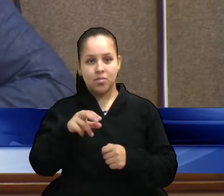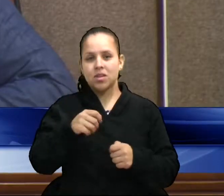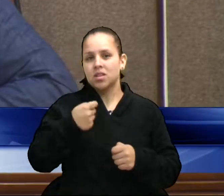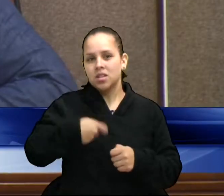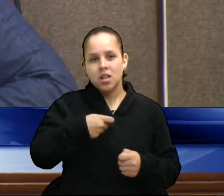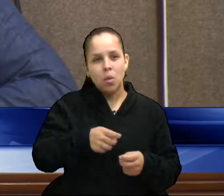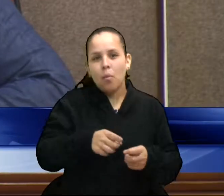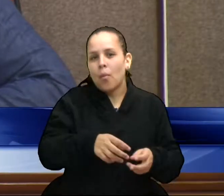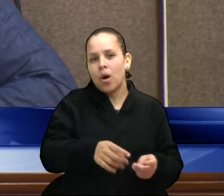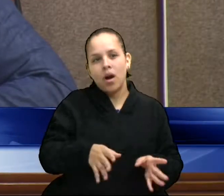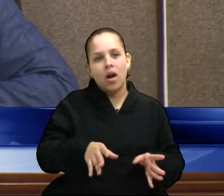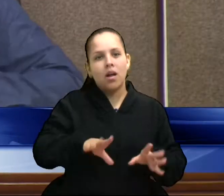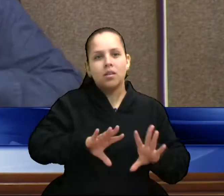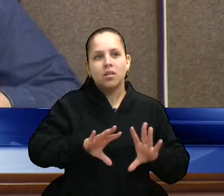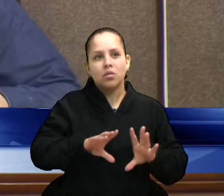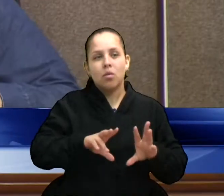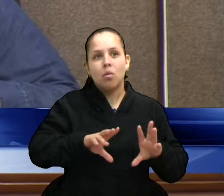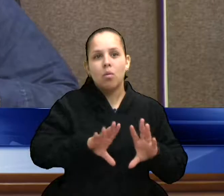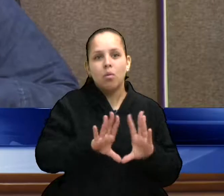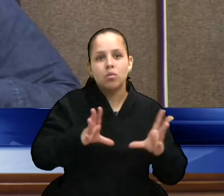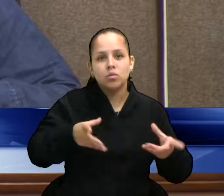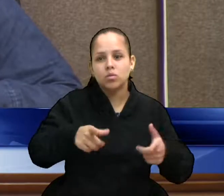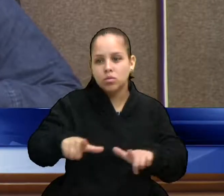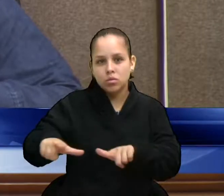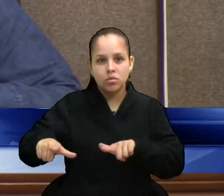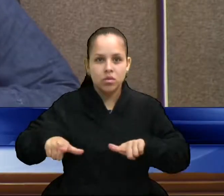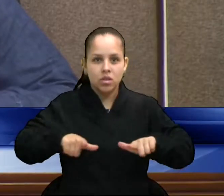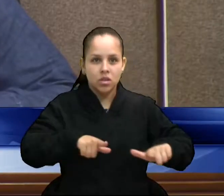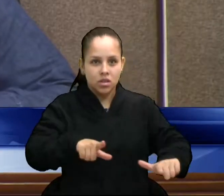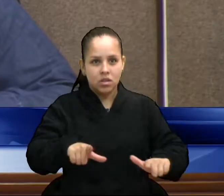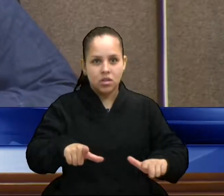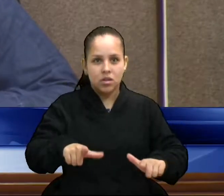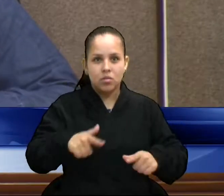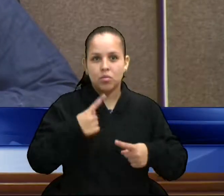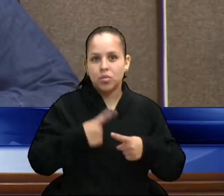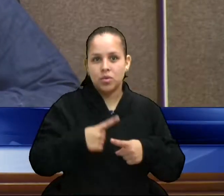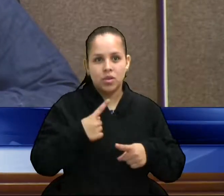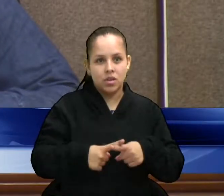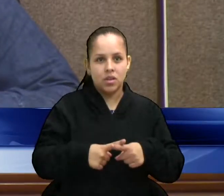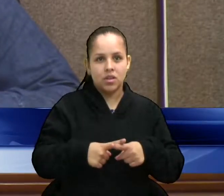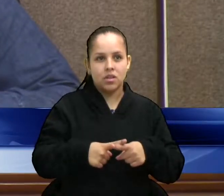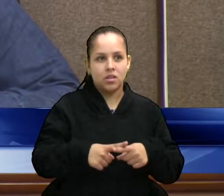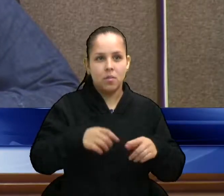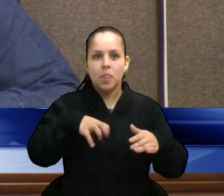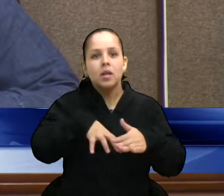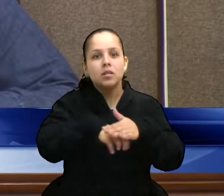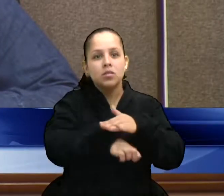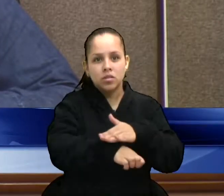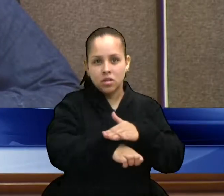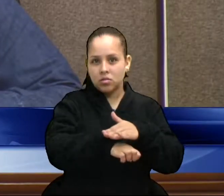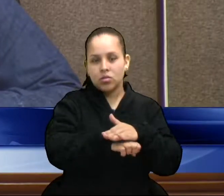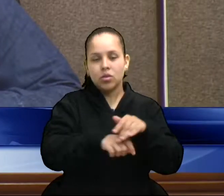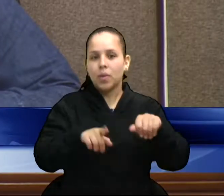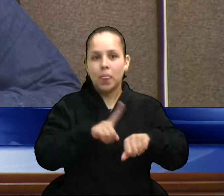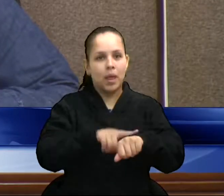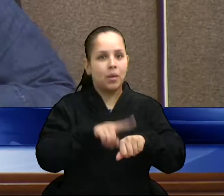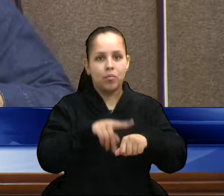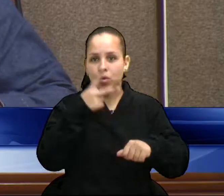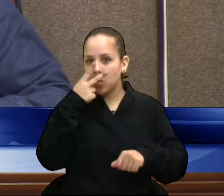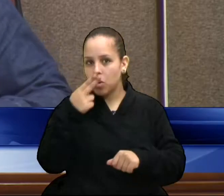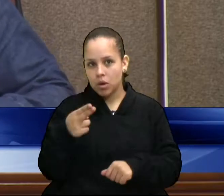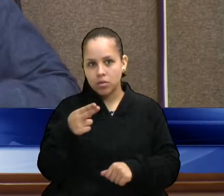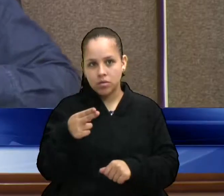área. Ademais, é pouco provável que os veículos permanecem estacionados todos ao mesmo tempo na garagem,